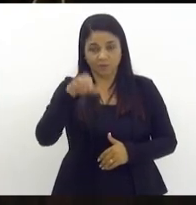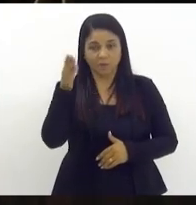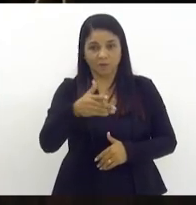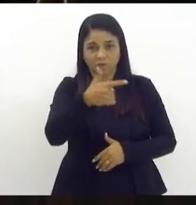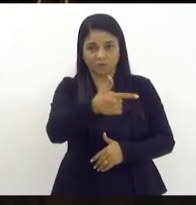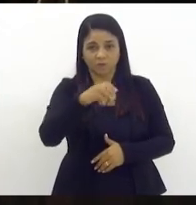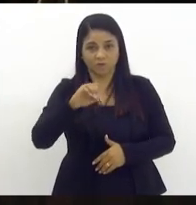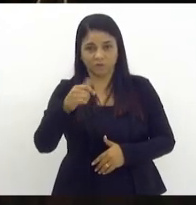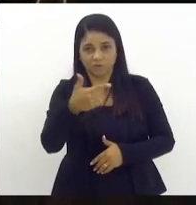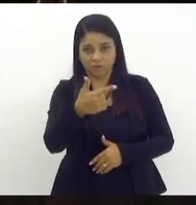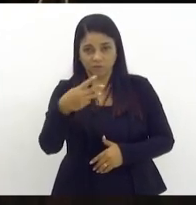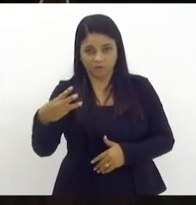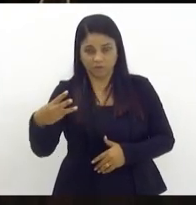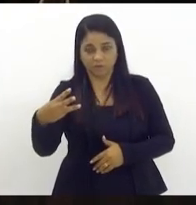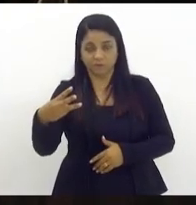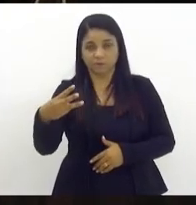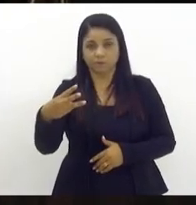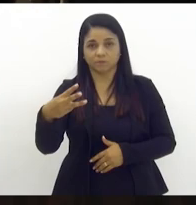119/2023,